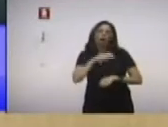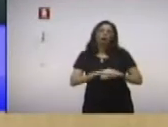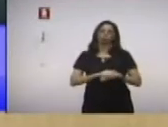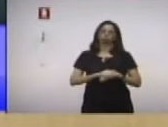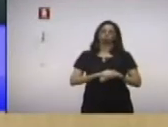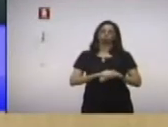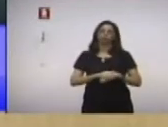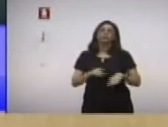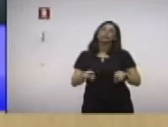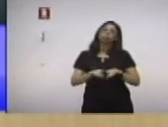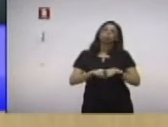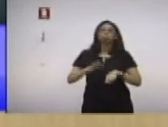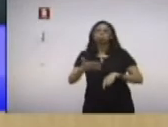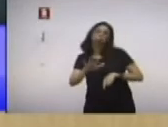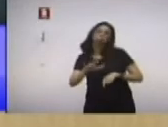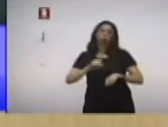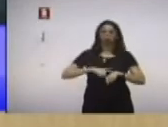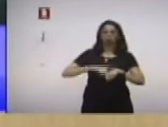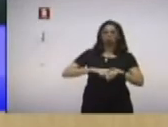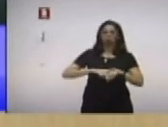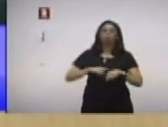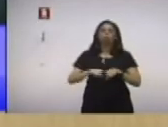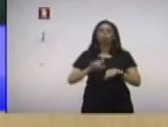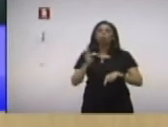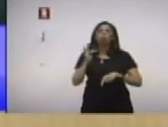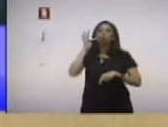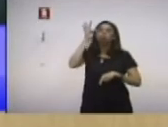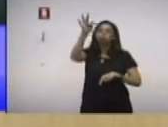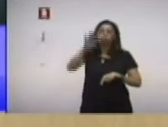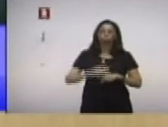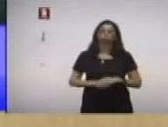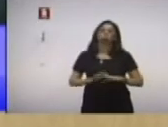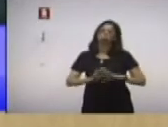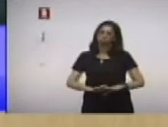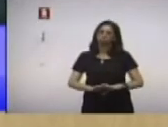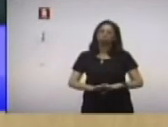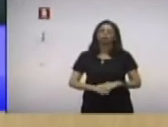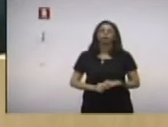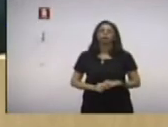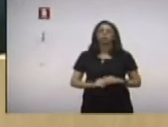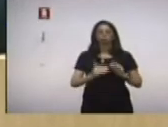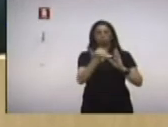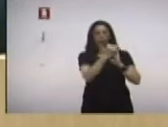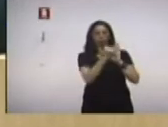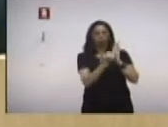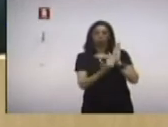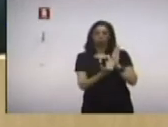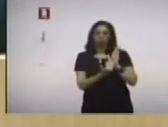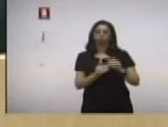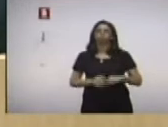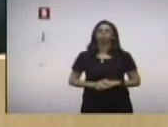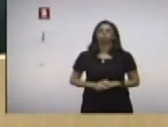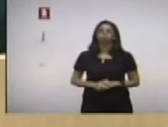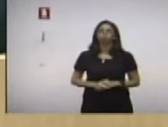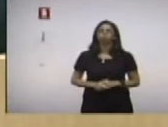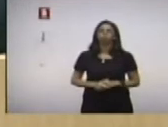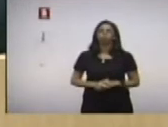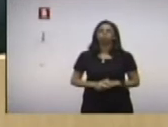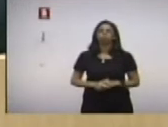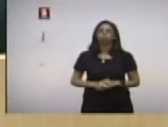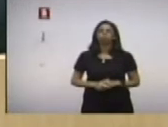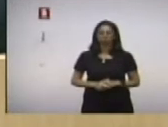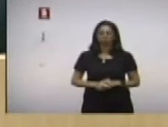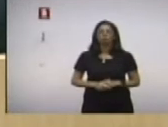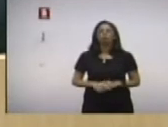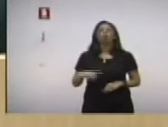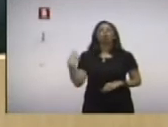então não era tudo que seria resolvido assim da noite para o dia e muita das coisas inclusive o cheiro ali na área da